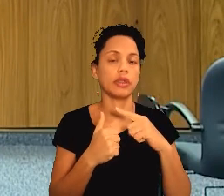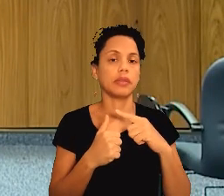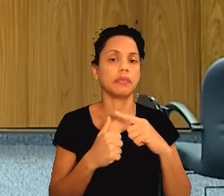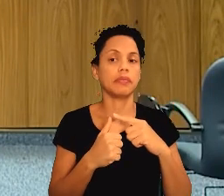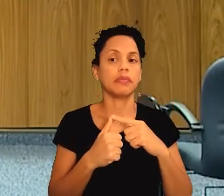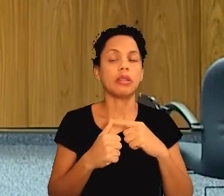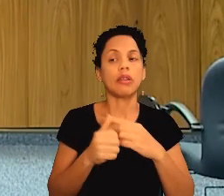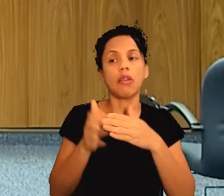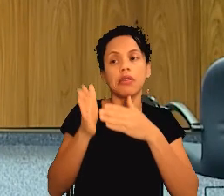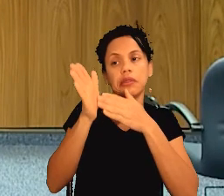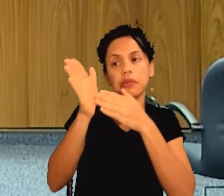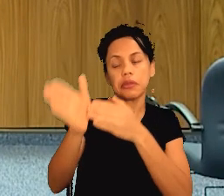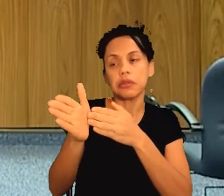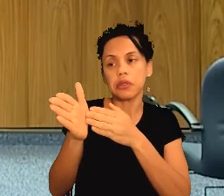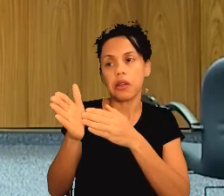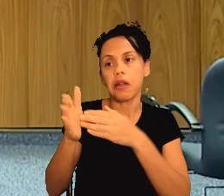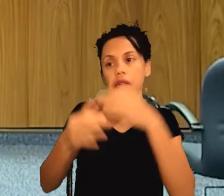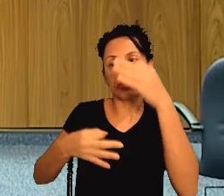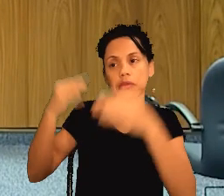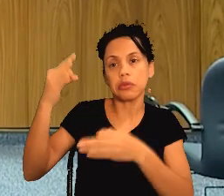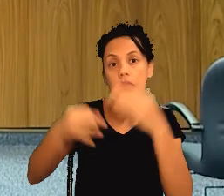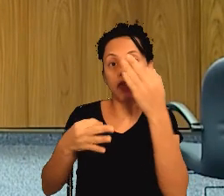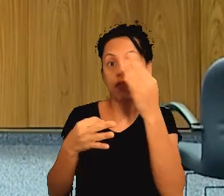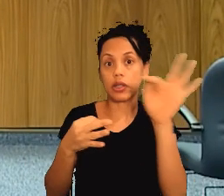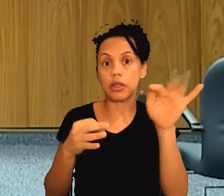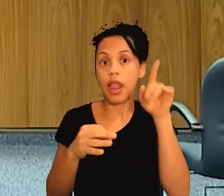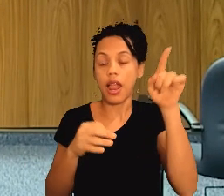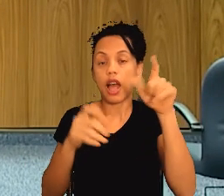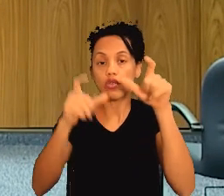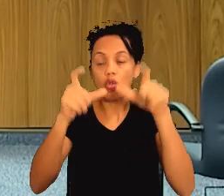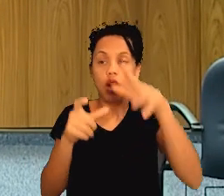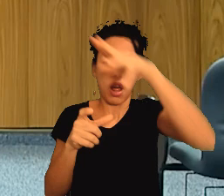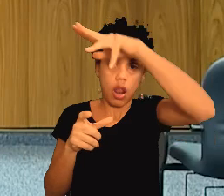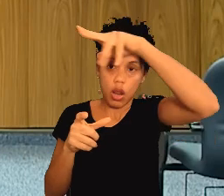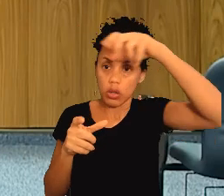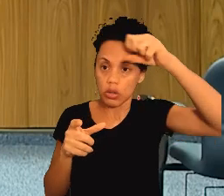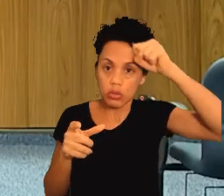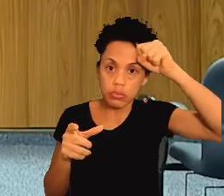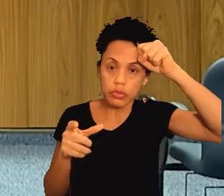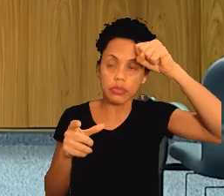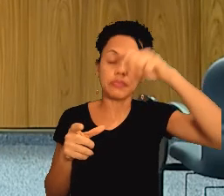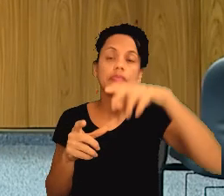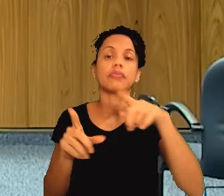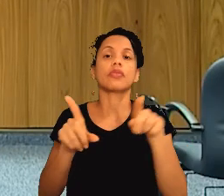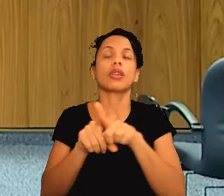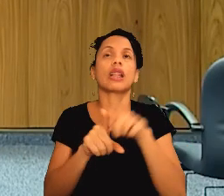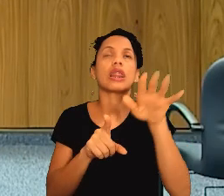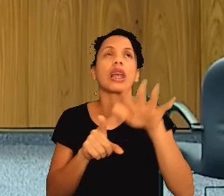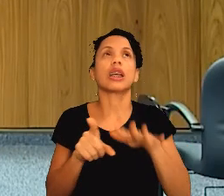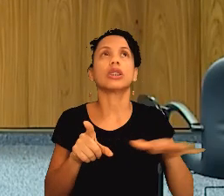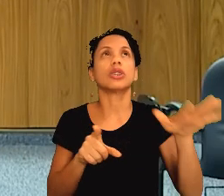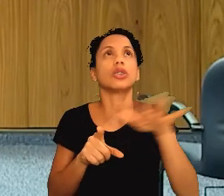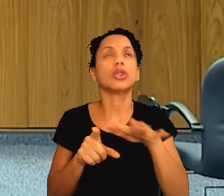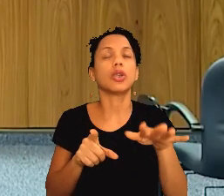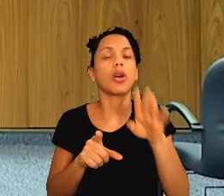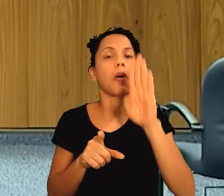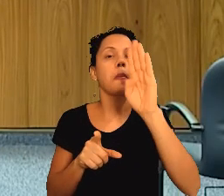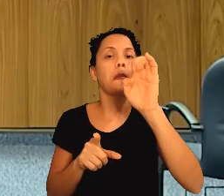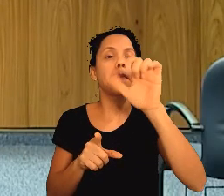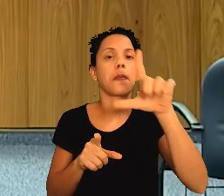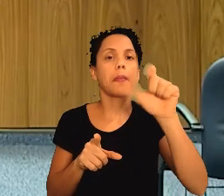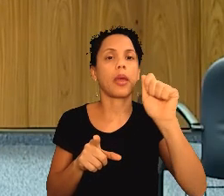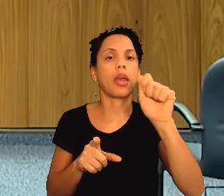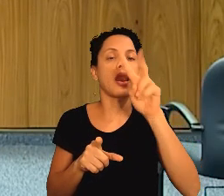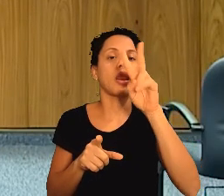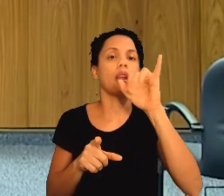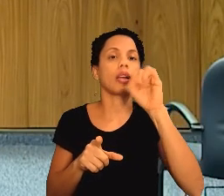que eles se dirigiam à Justiça Federal local lá de Mato Grosso do Sul, né, da região de, se eu não me engano,